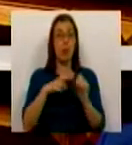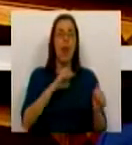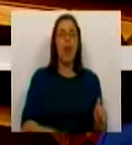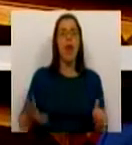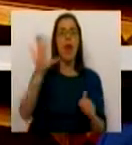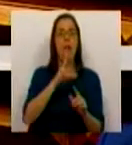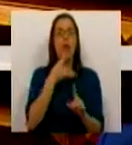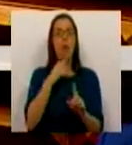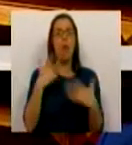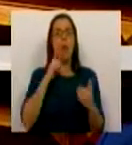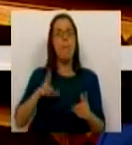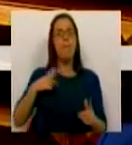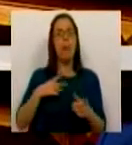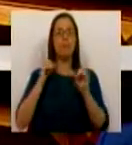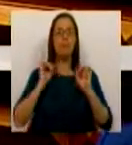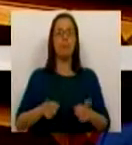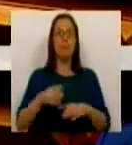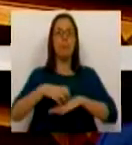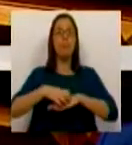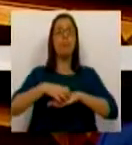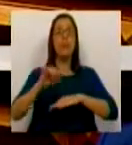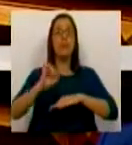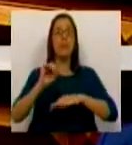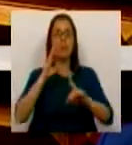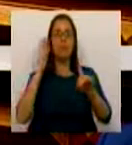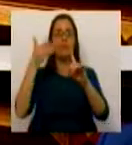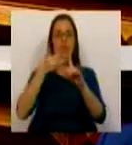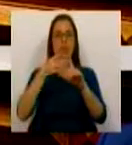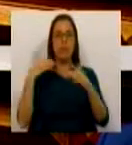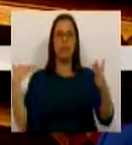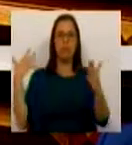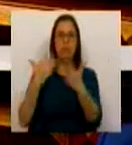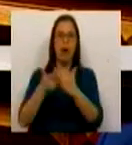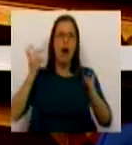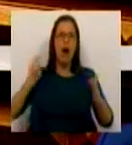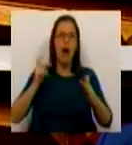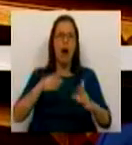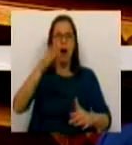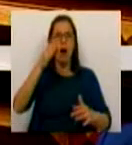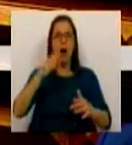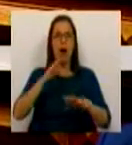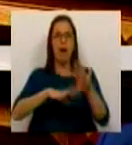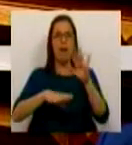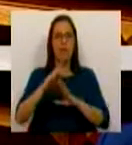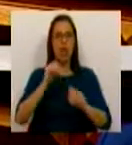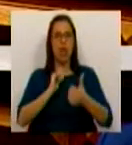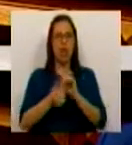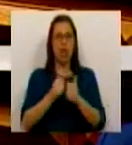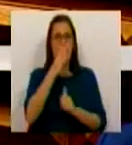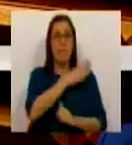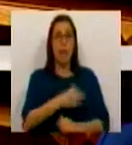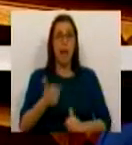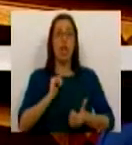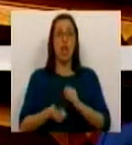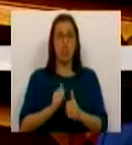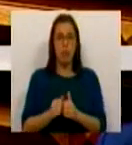nacional, falamos de um património que começa nos edifícios dedicados ao longo de anos ao suporte e à prática desportiva,